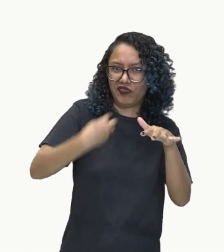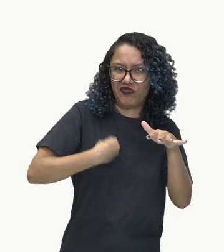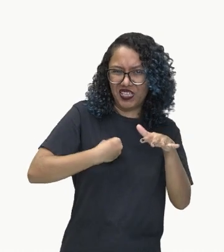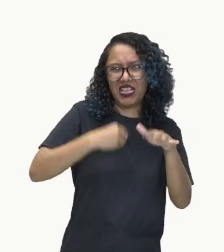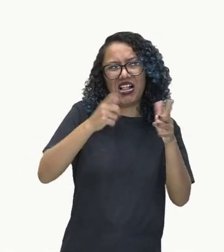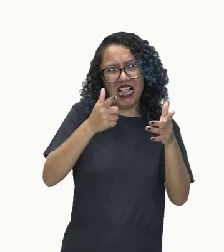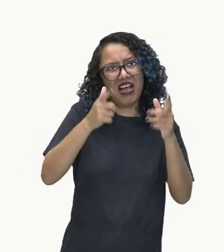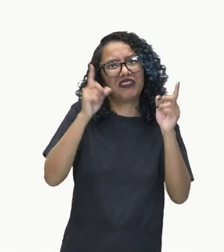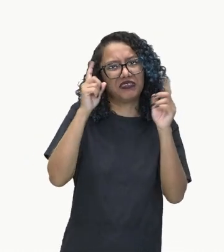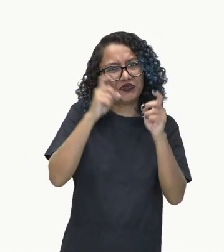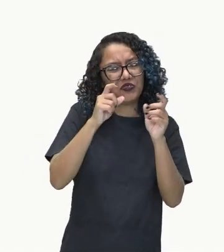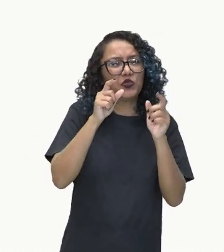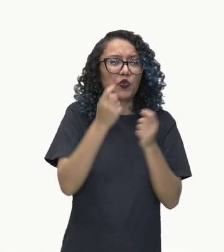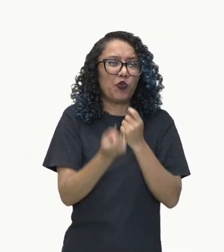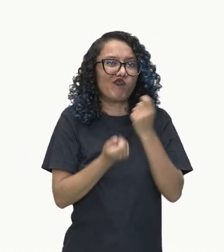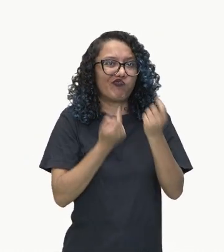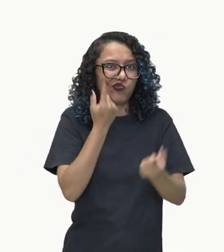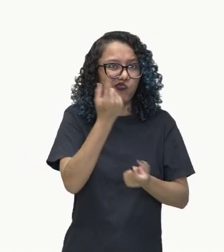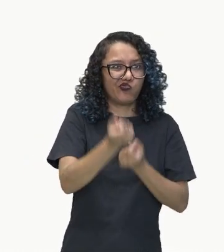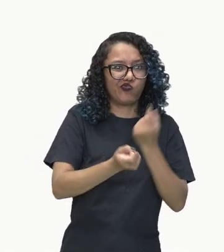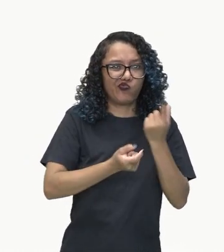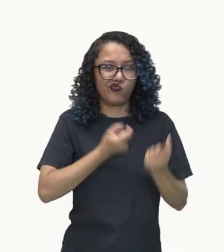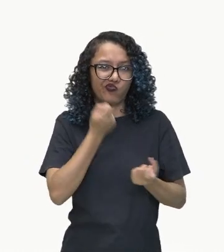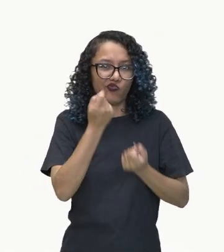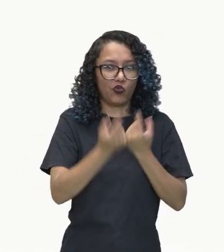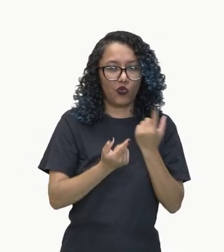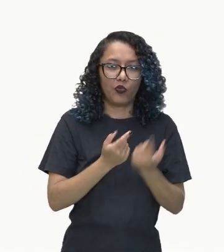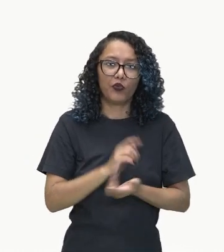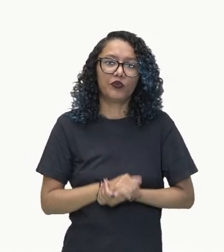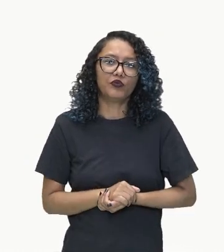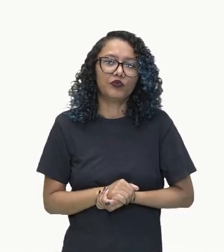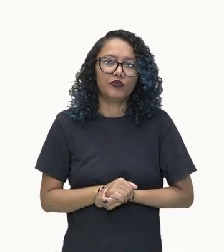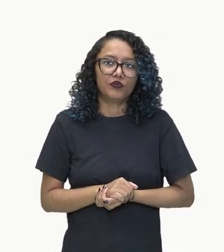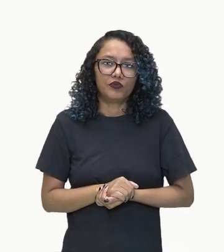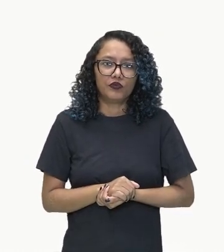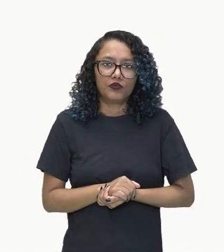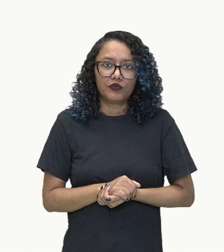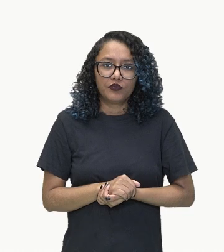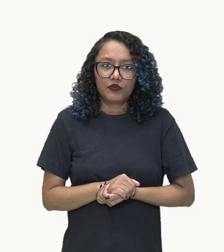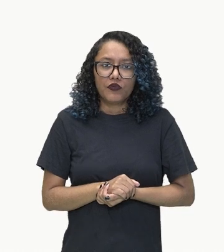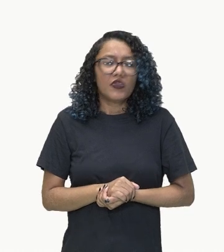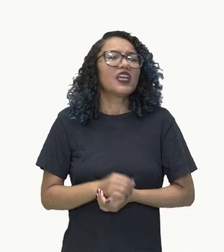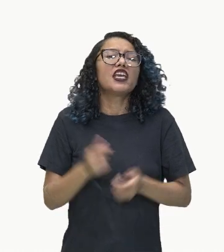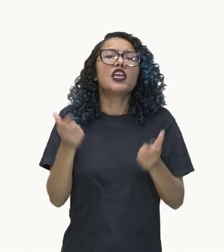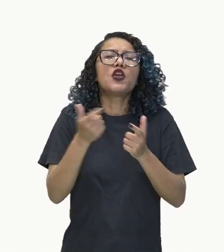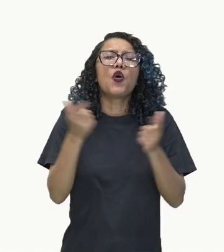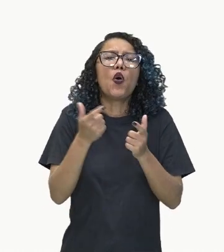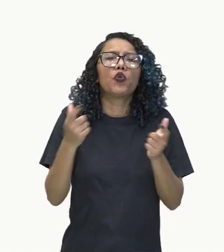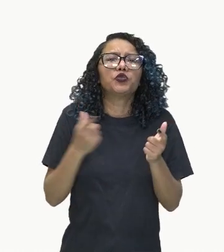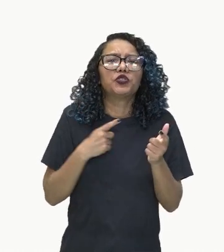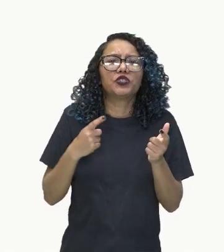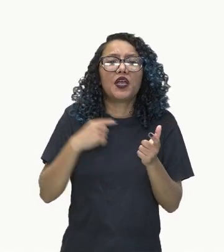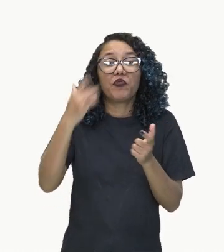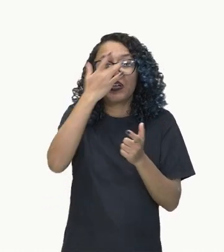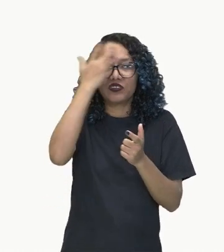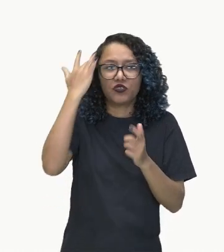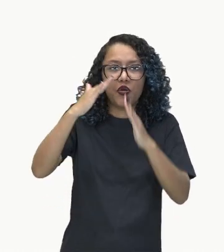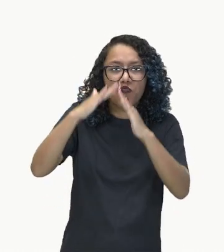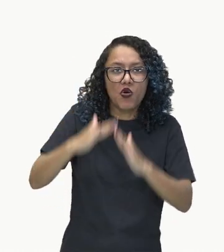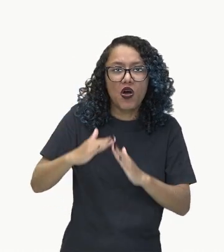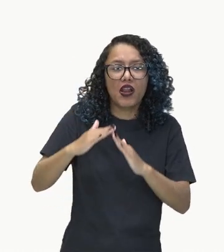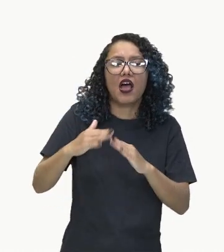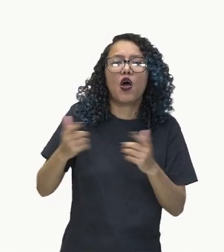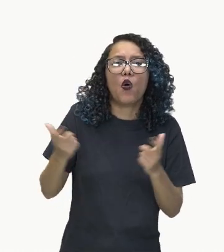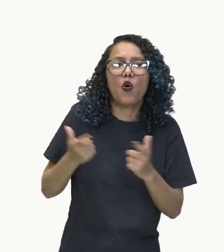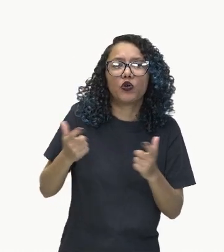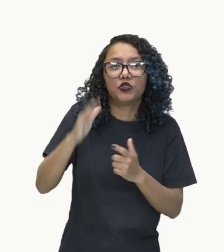locais aonde a população do Canadá vai estar mais concentrada? É na região dos Grandes Lagos e